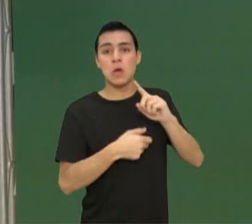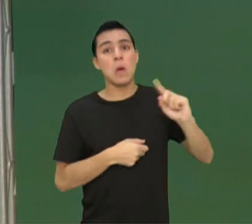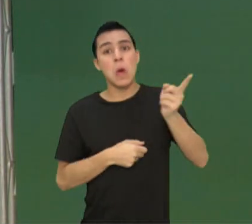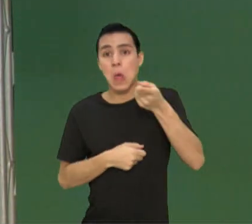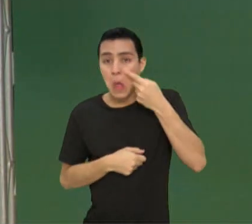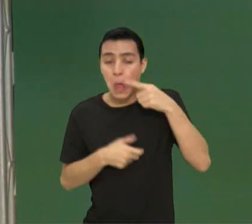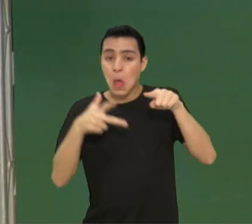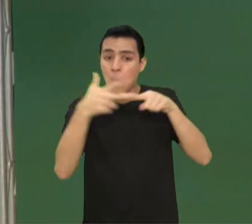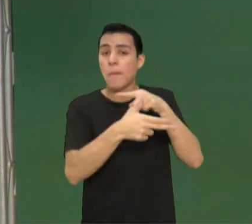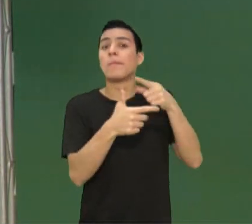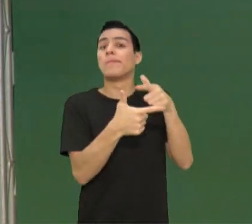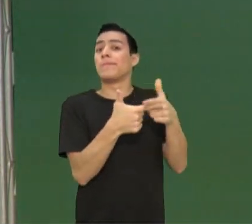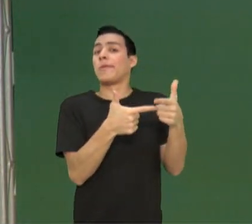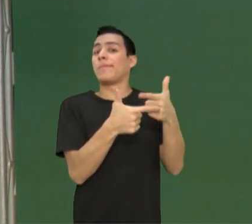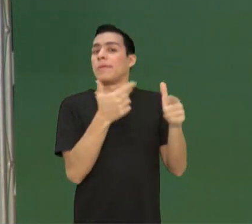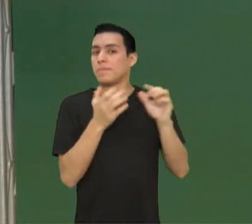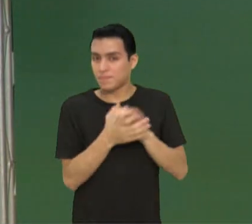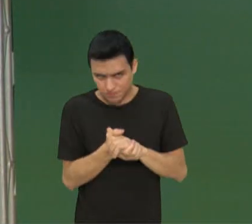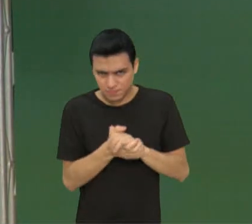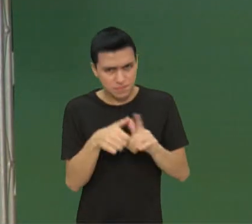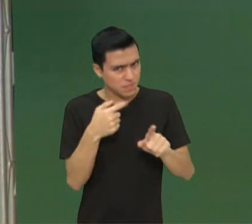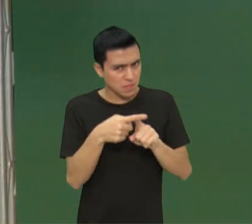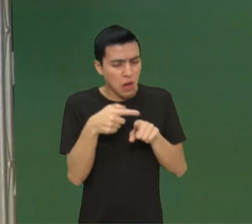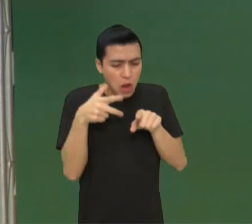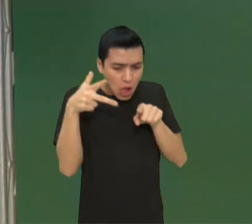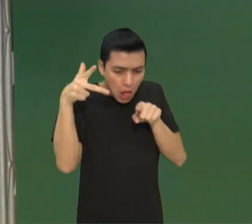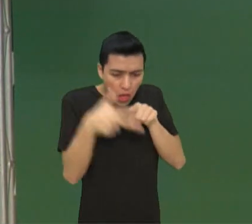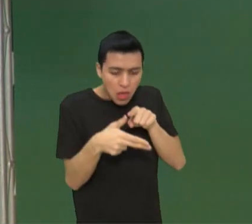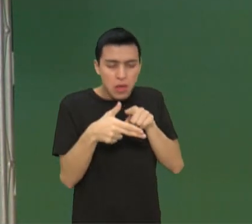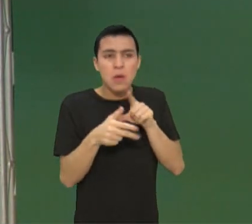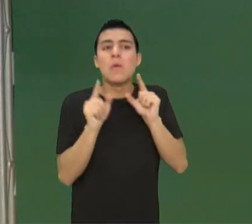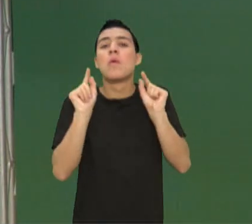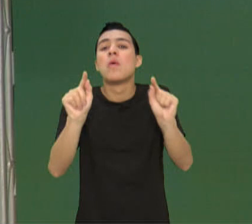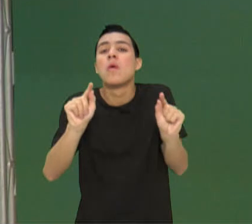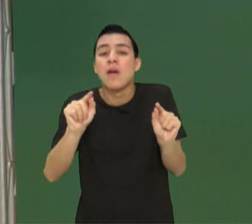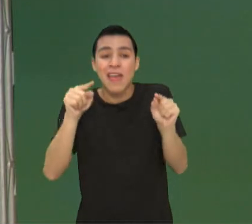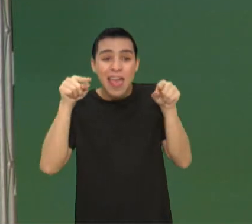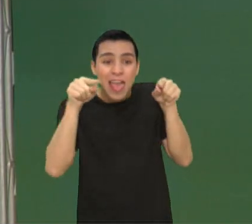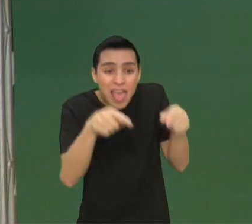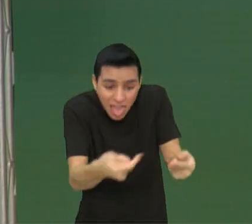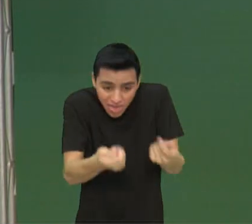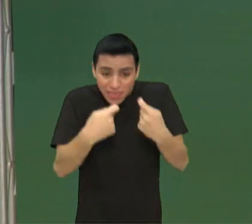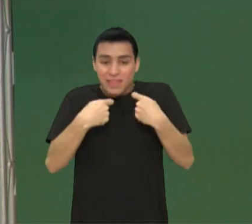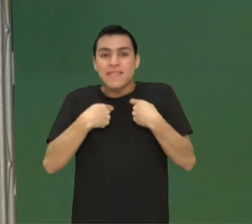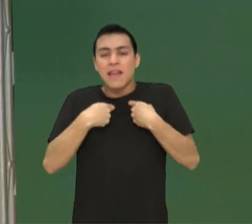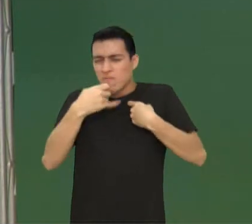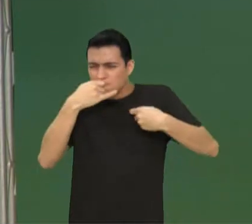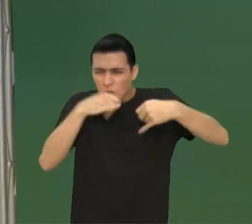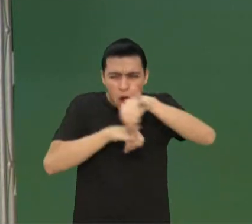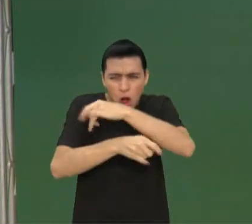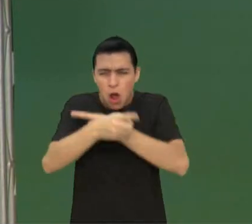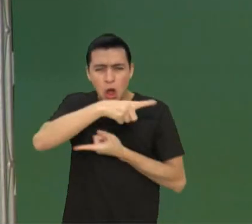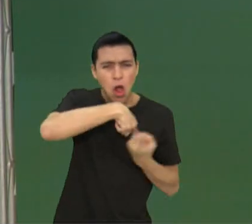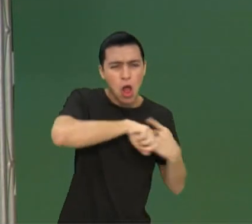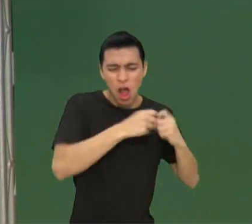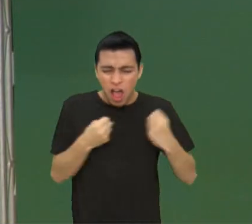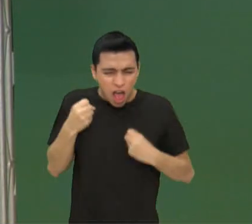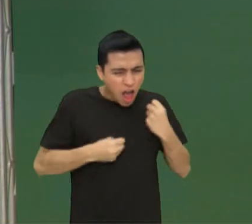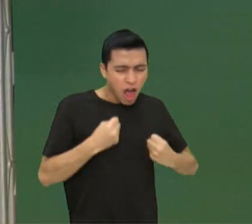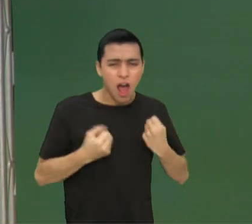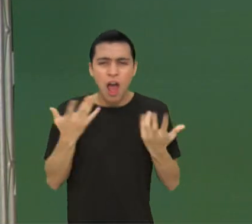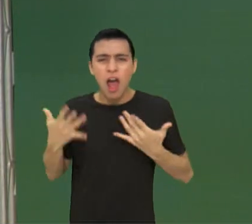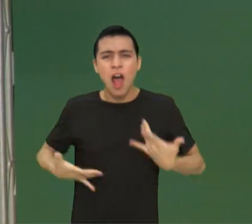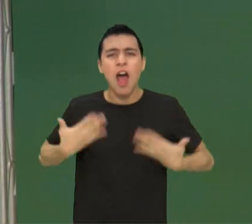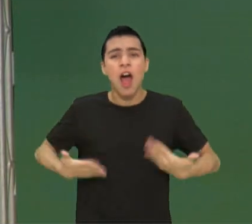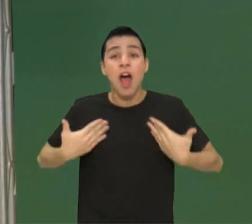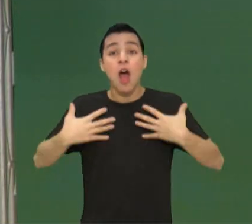também é um problema. Por que o corte seria um problema? Começa por aqui, ó. Eles que fornecem energia. Então o básico para o